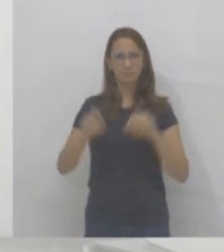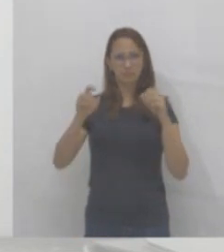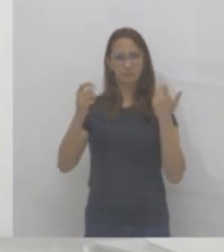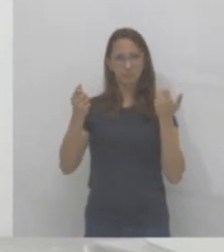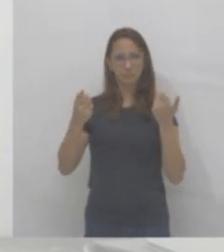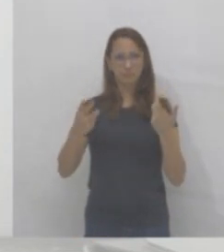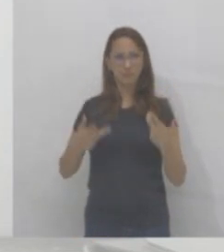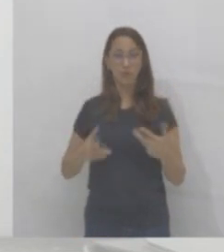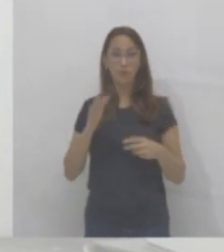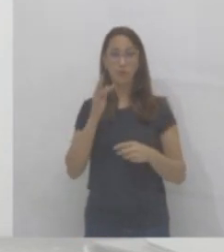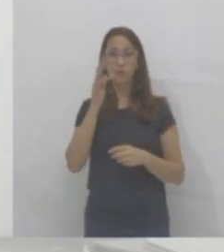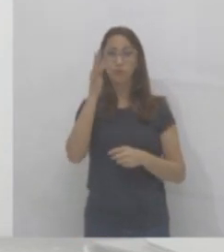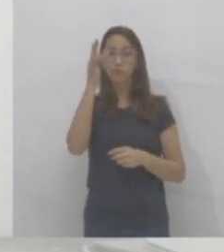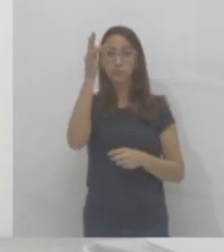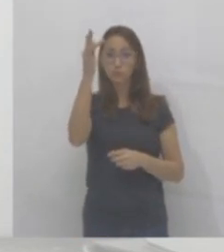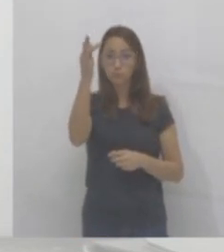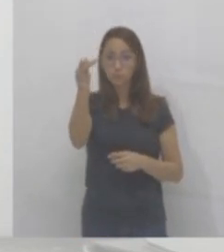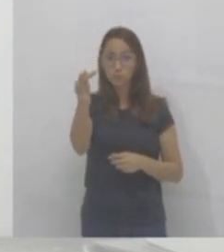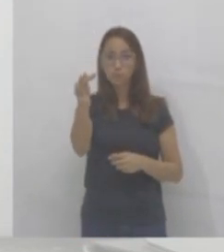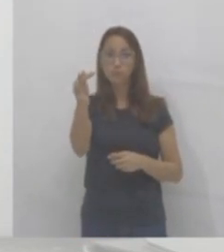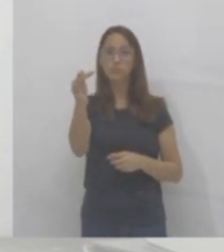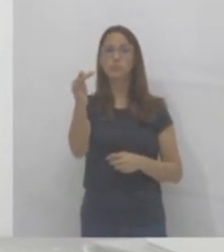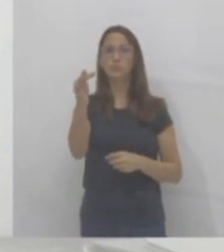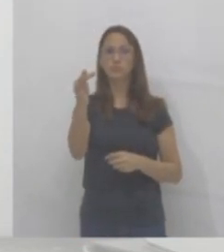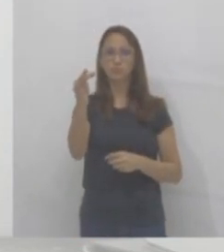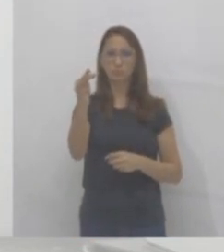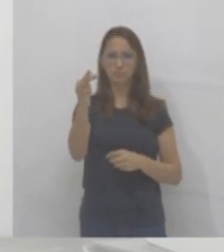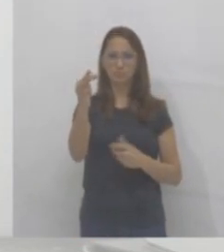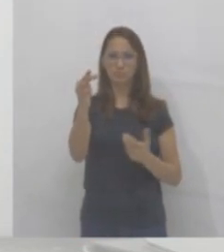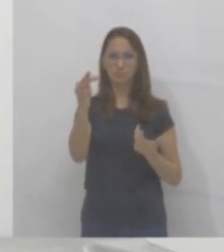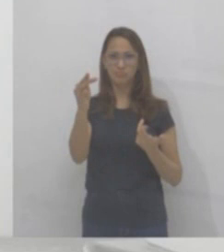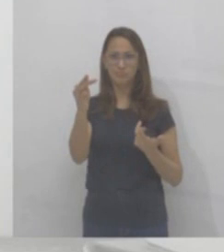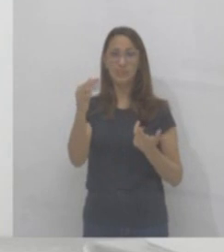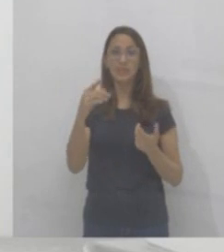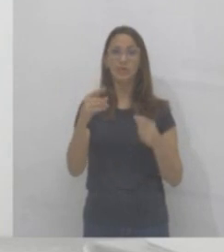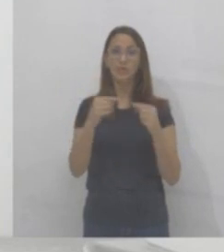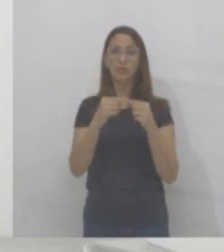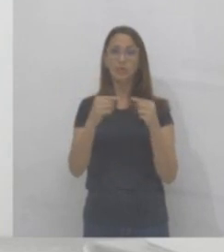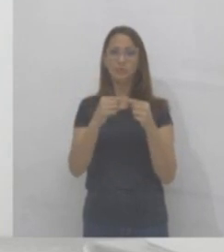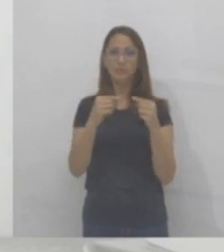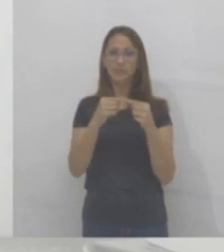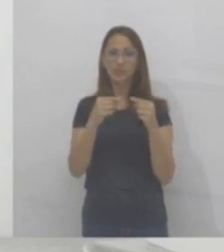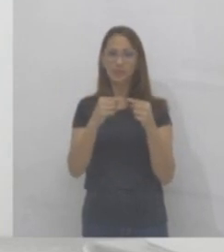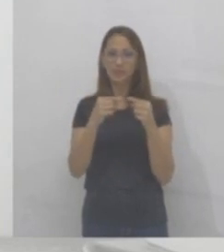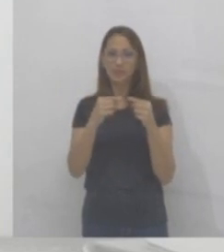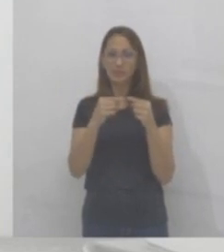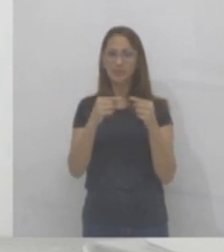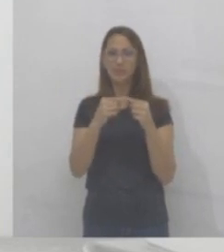sentença condicional futura é aquela que possui a forma presente na cláusula